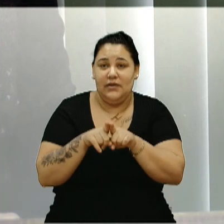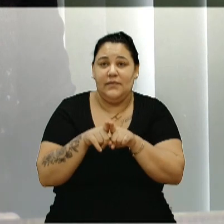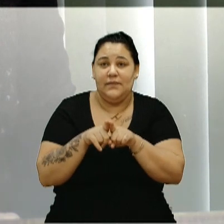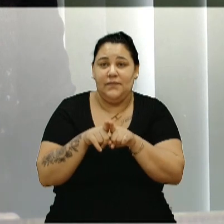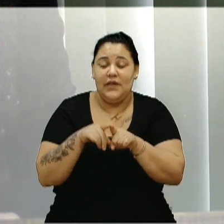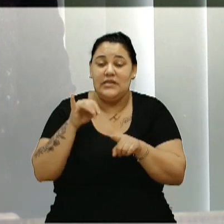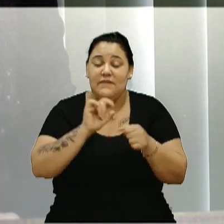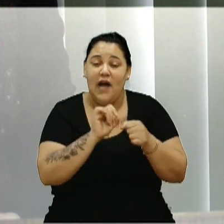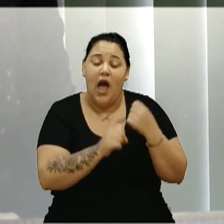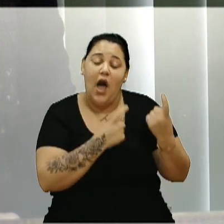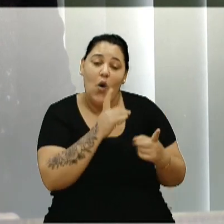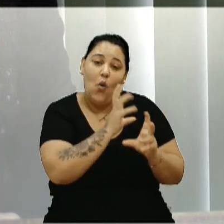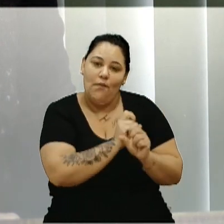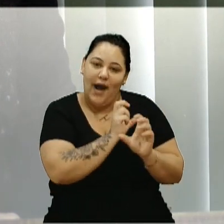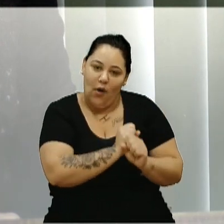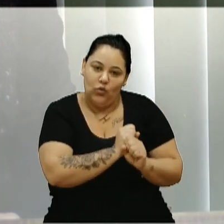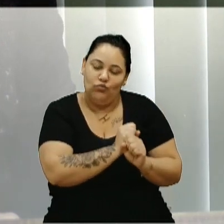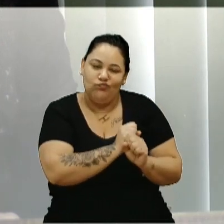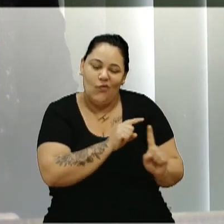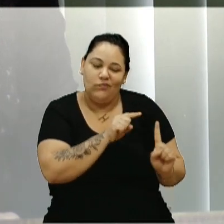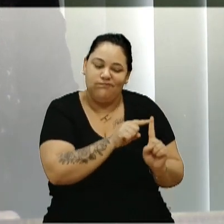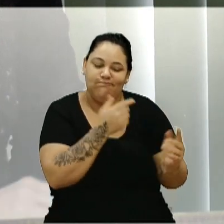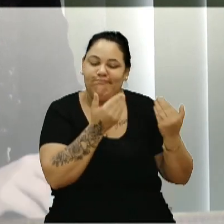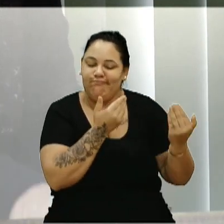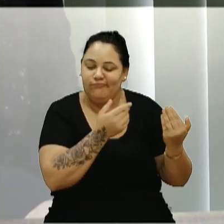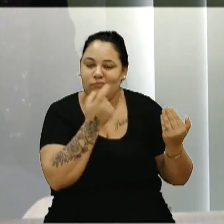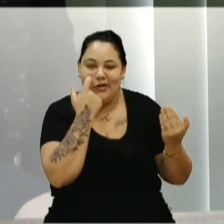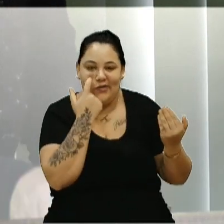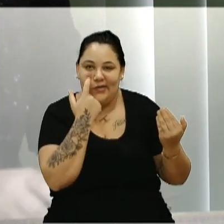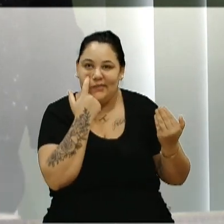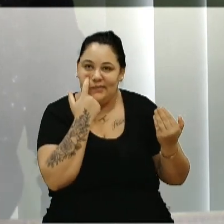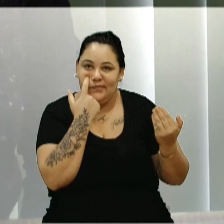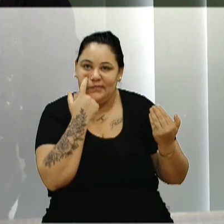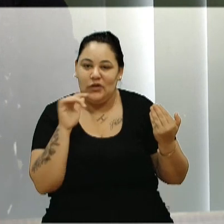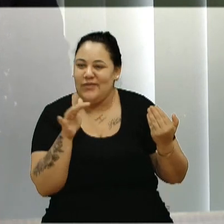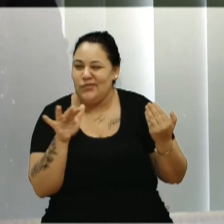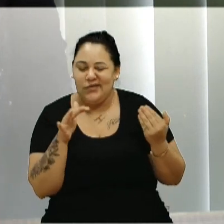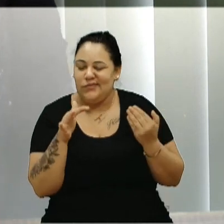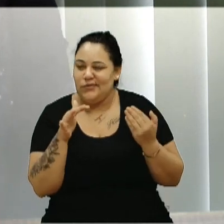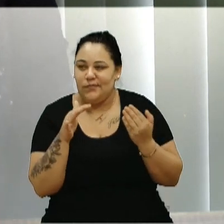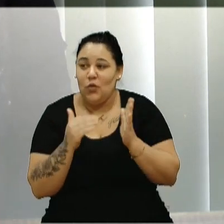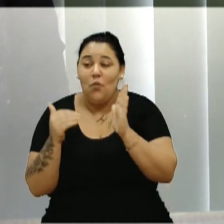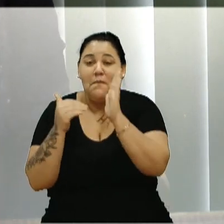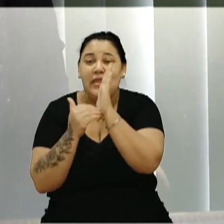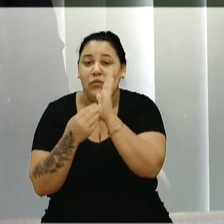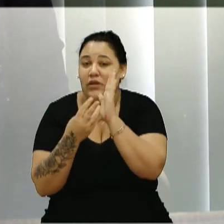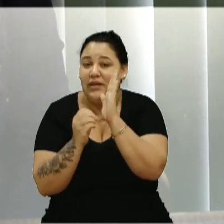se faz algum cálculo estimado aí da ordem de no mínimo 30 milhões até o fim do ano,